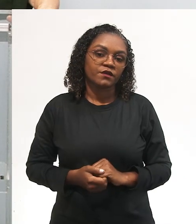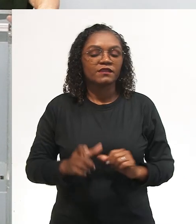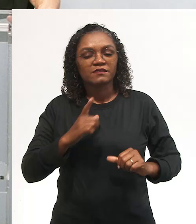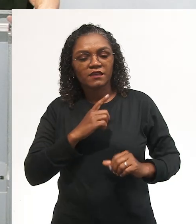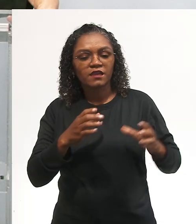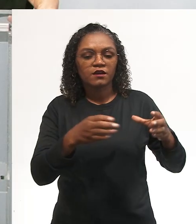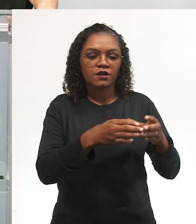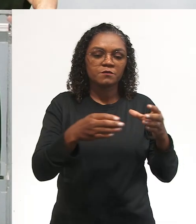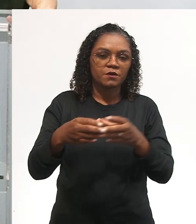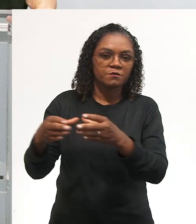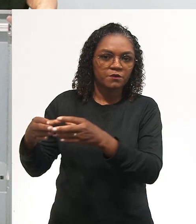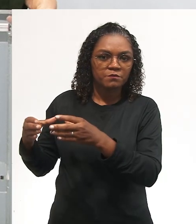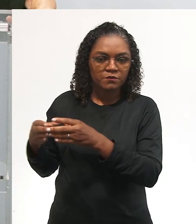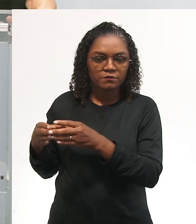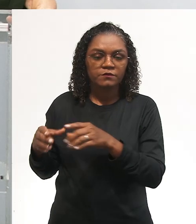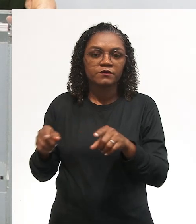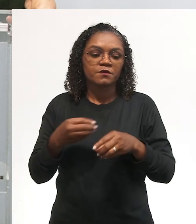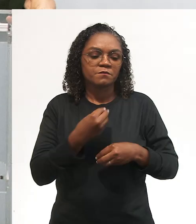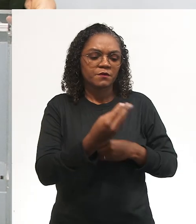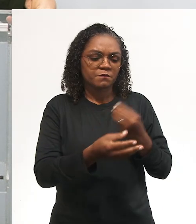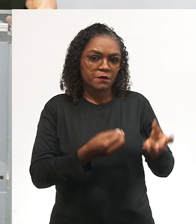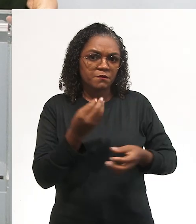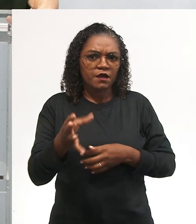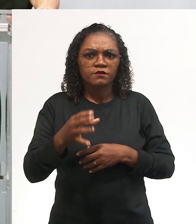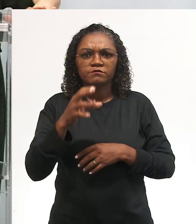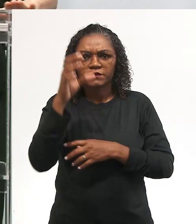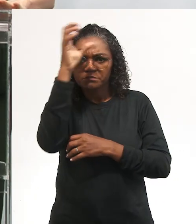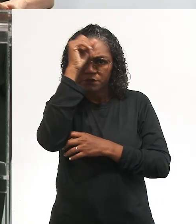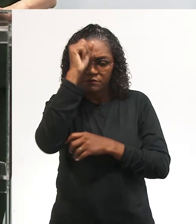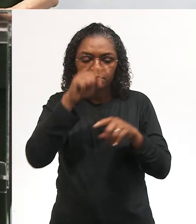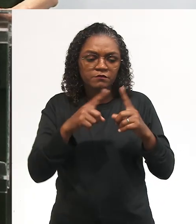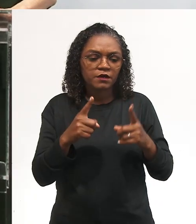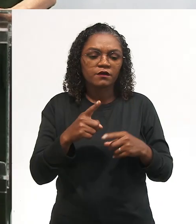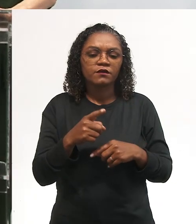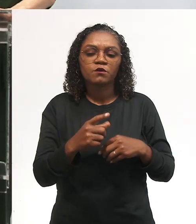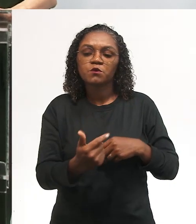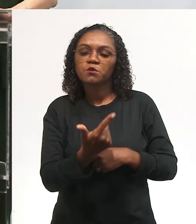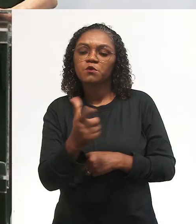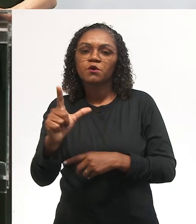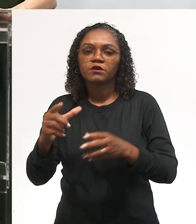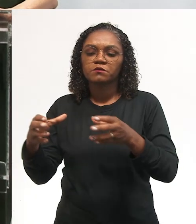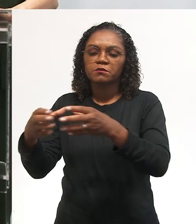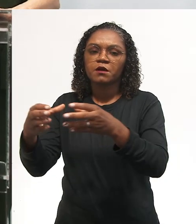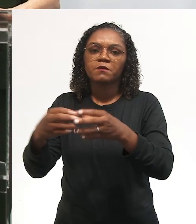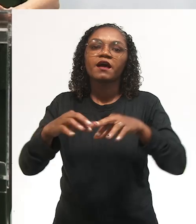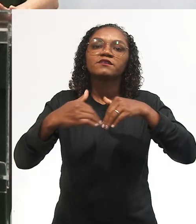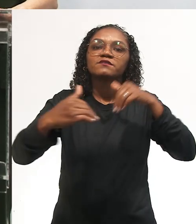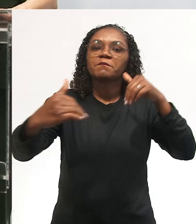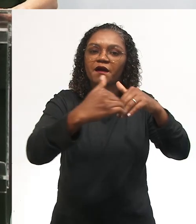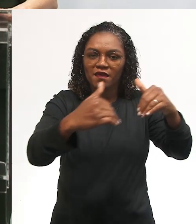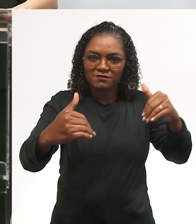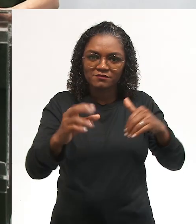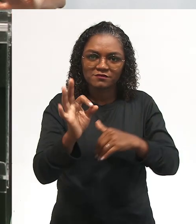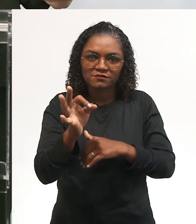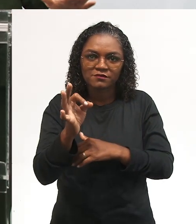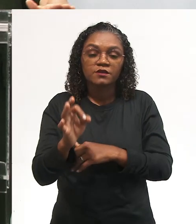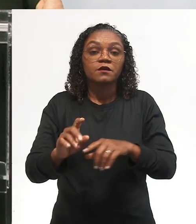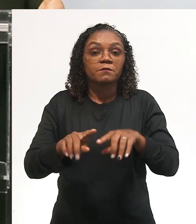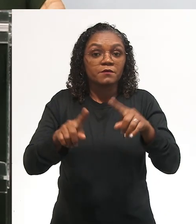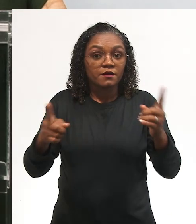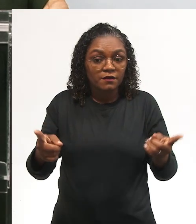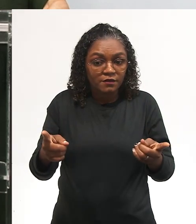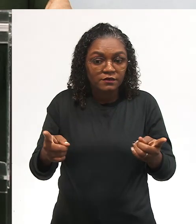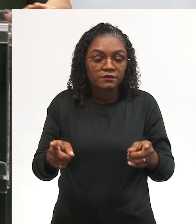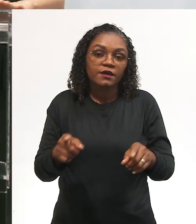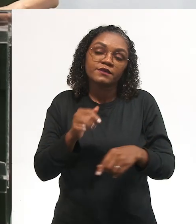classes e outros conhecimentos a outras classes. Determinados estudantes eram ensinados para